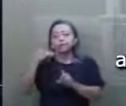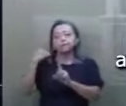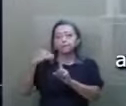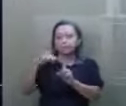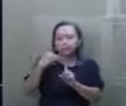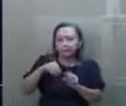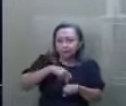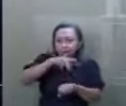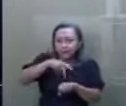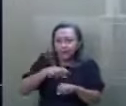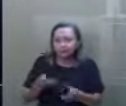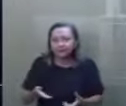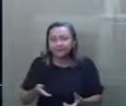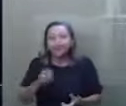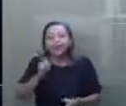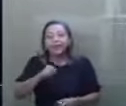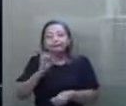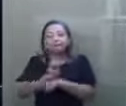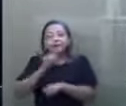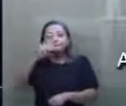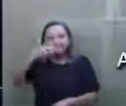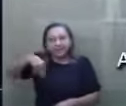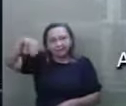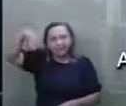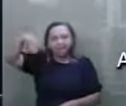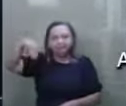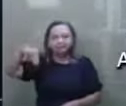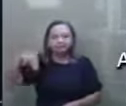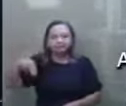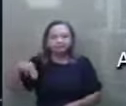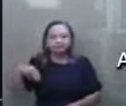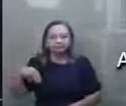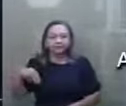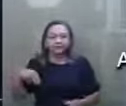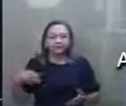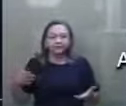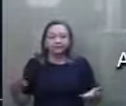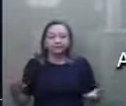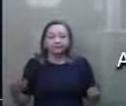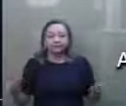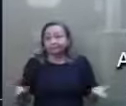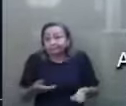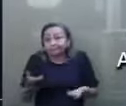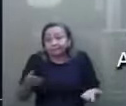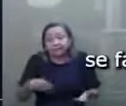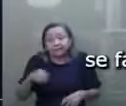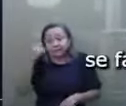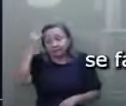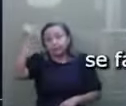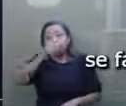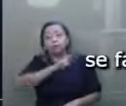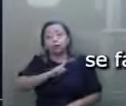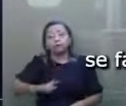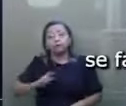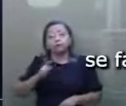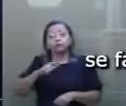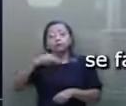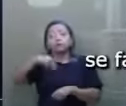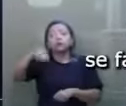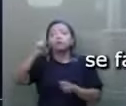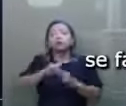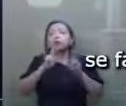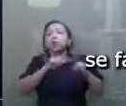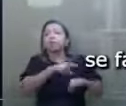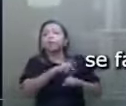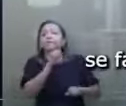vulnerável do país, que é o Maranhão, a iniciativa do governo do Maranhão fazer como se faz na Venezuela,